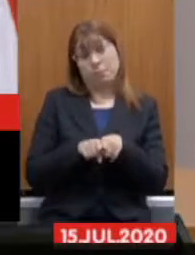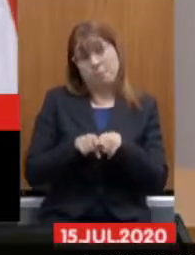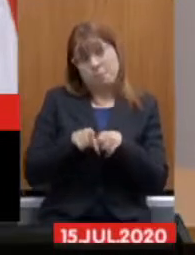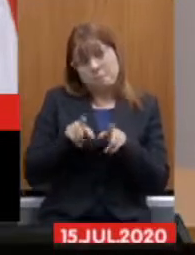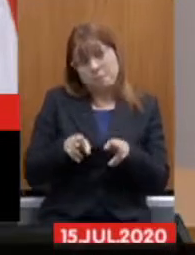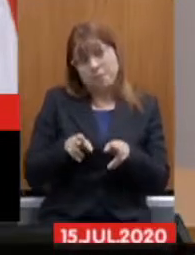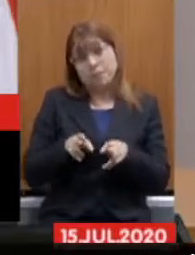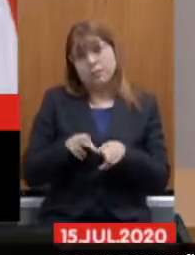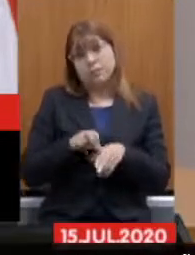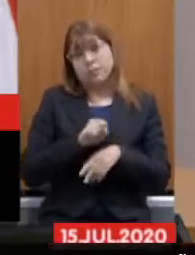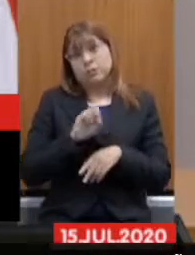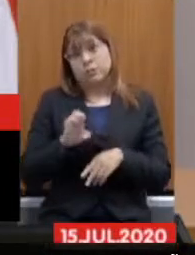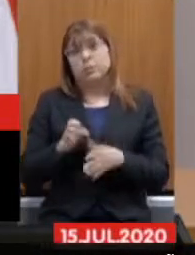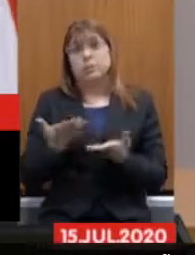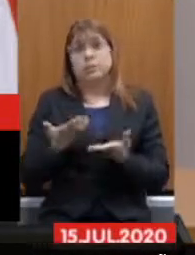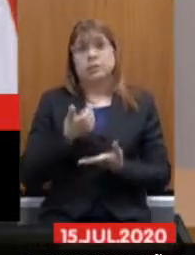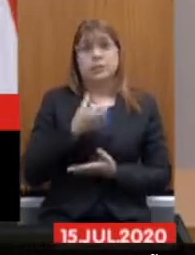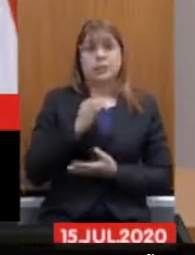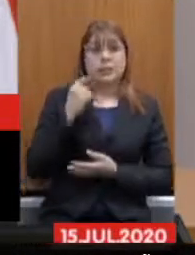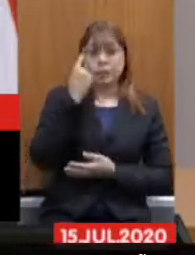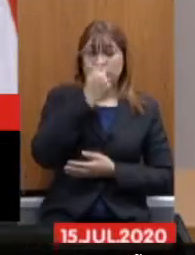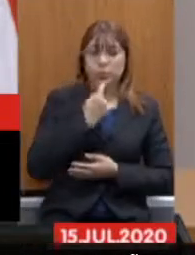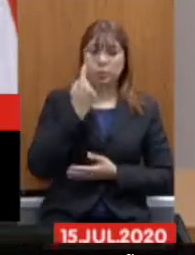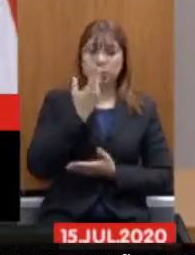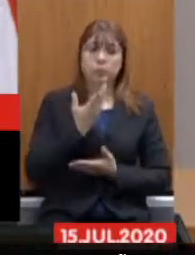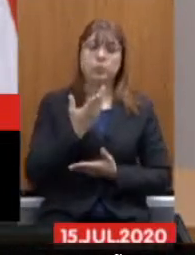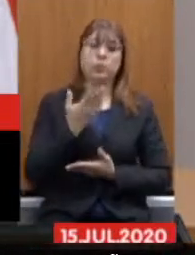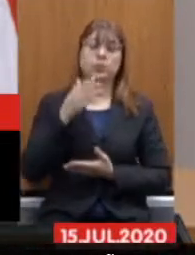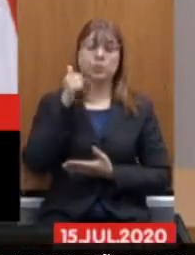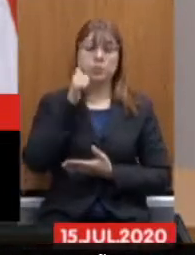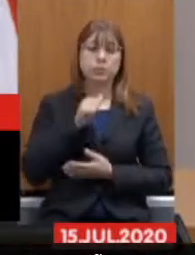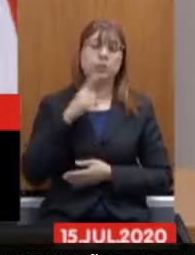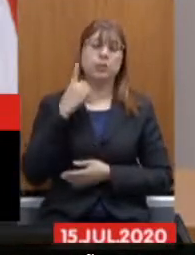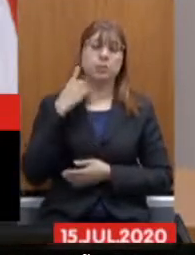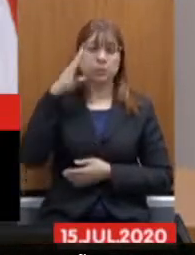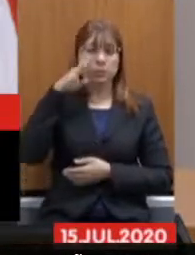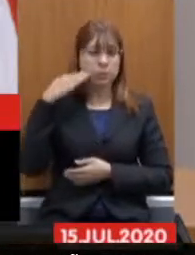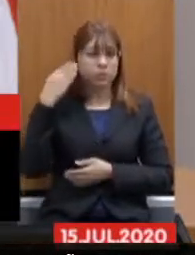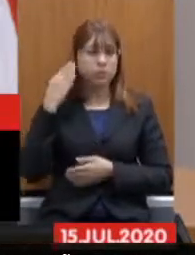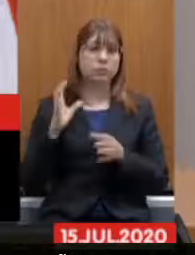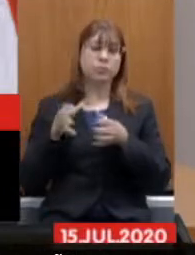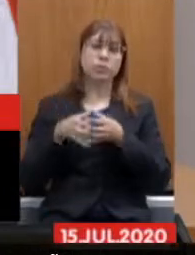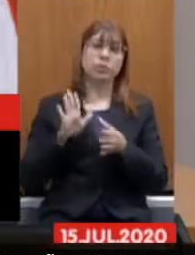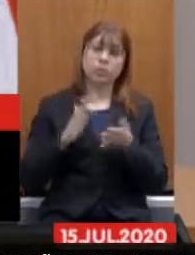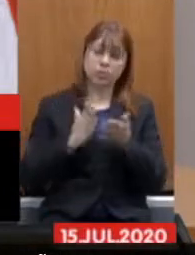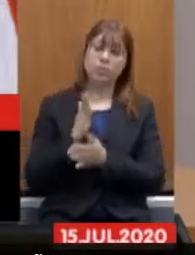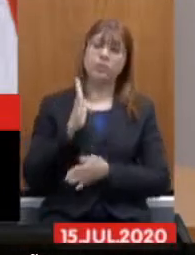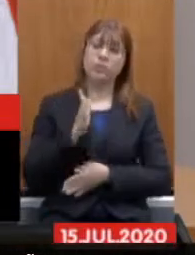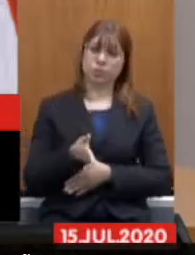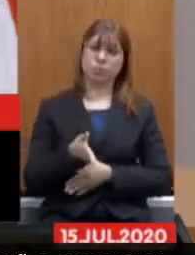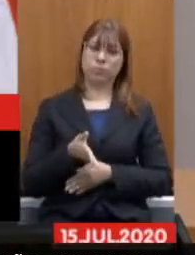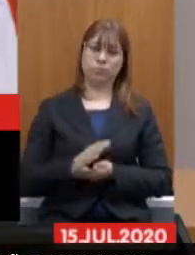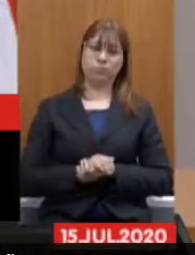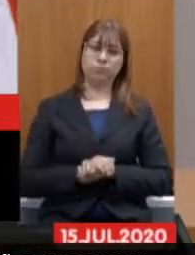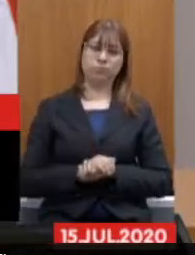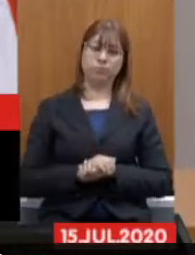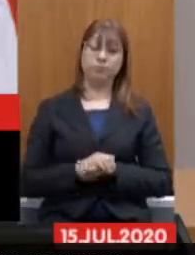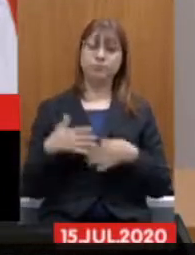de uma obstrução de 10 horas feitas pela deputada beatriz cerqueira na comissão e já foi aprovado